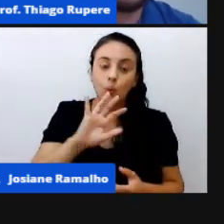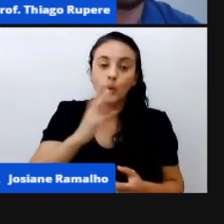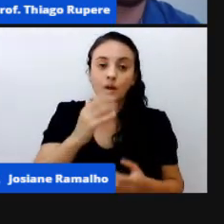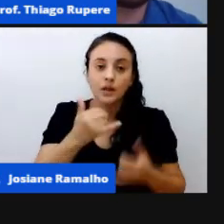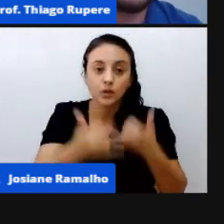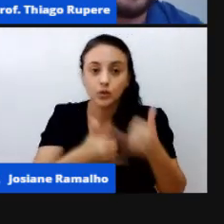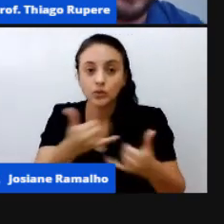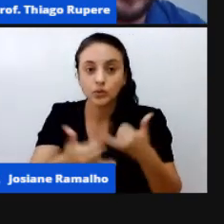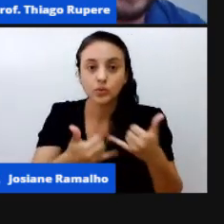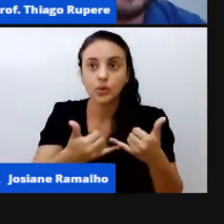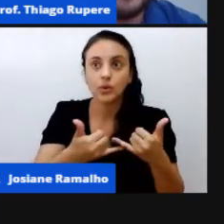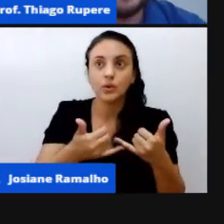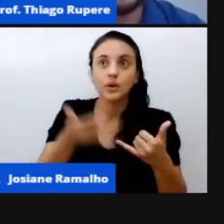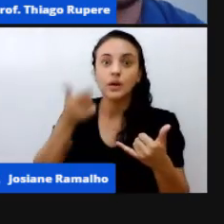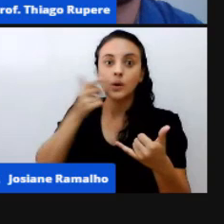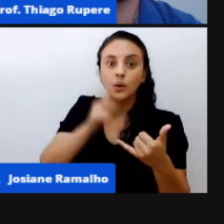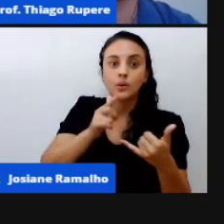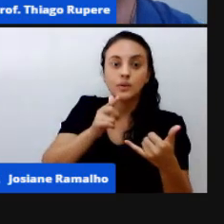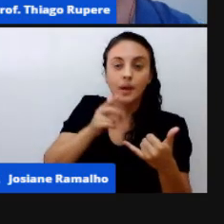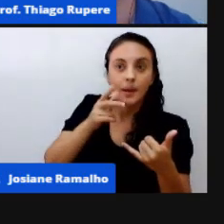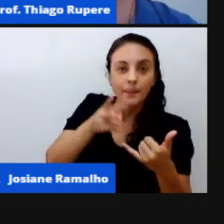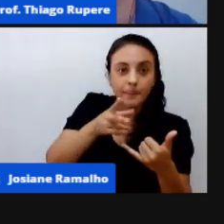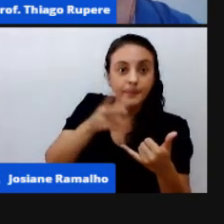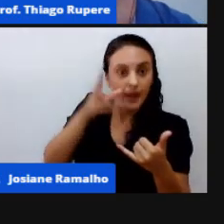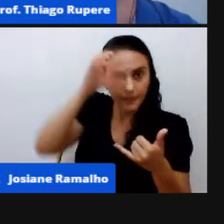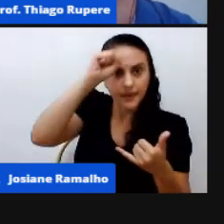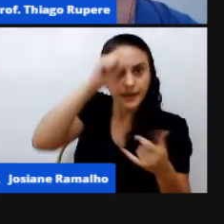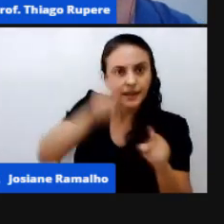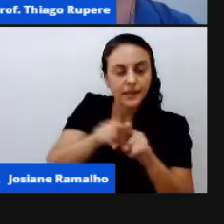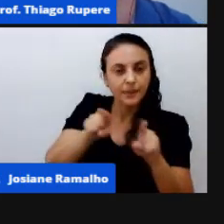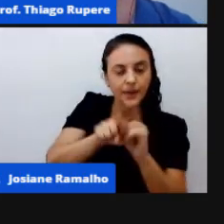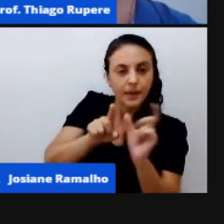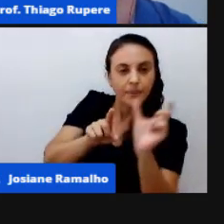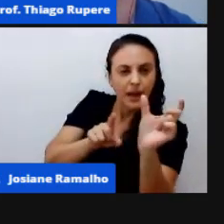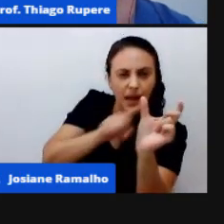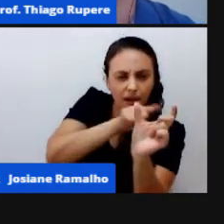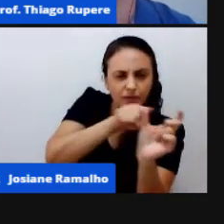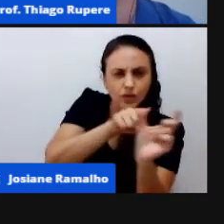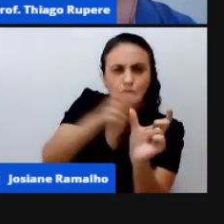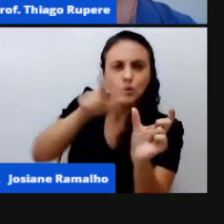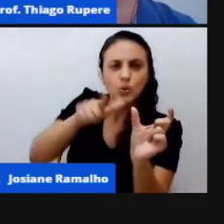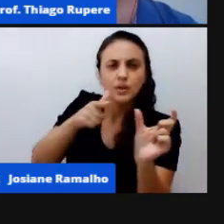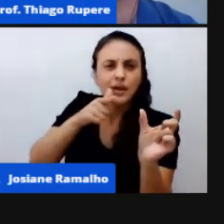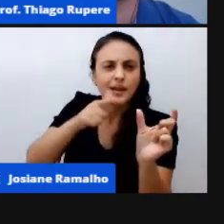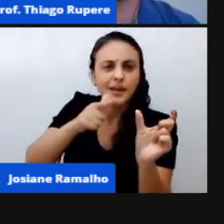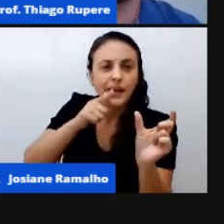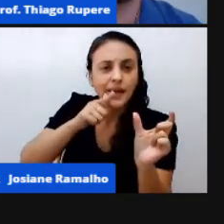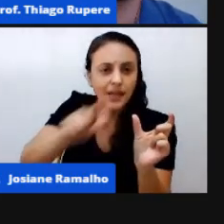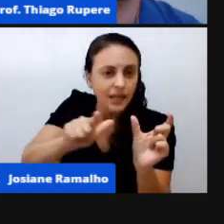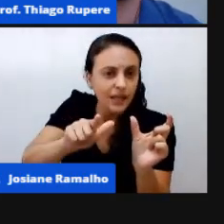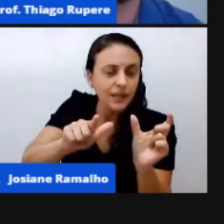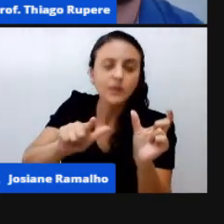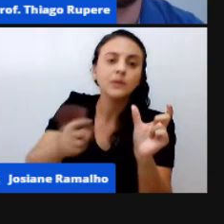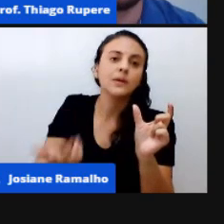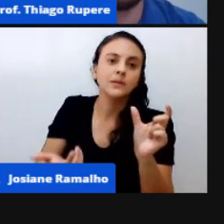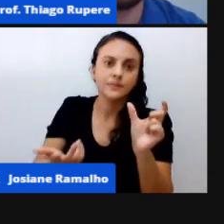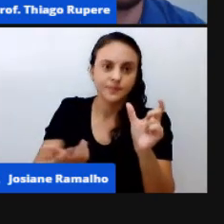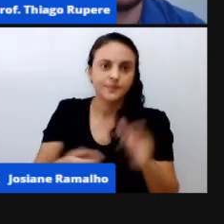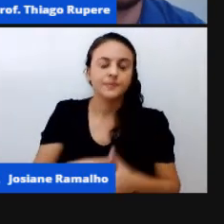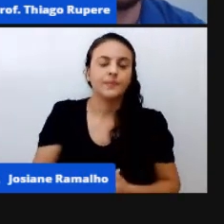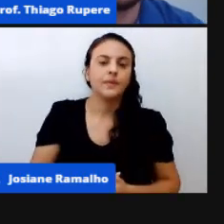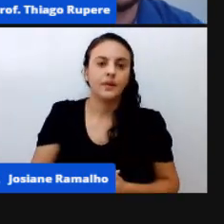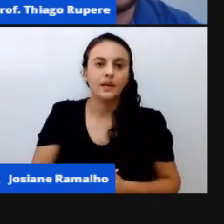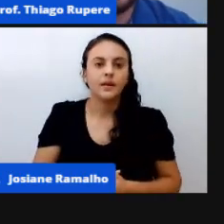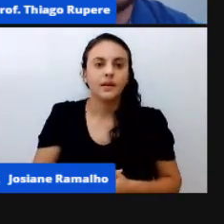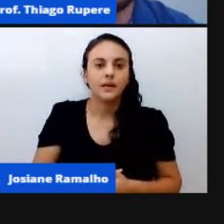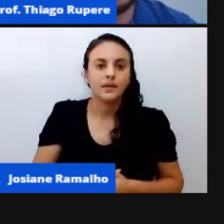aprendendo, por exemplo, um outro idioma. Então, hoje, essa questão do aluno produzir o próprio conhecimento, ir atrás do próprio